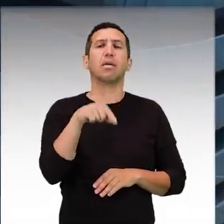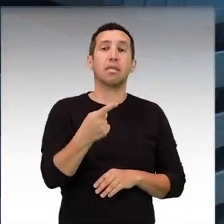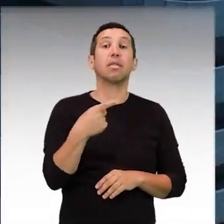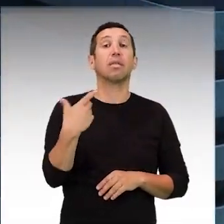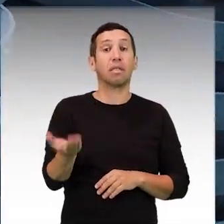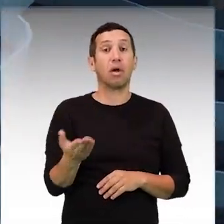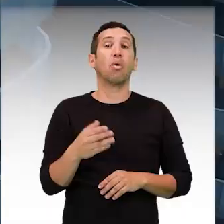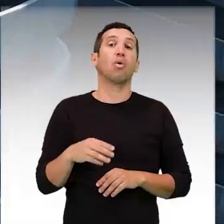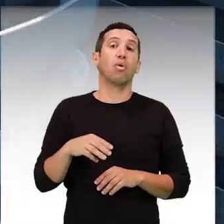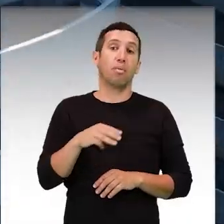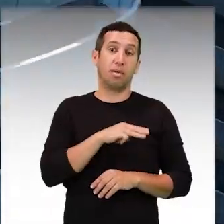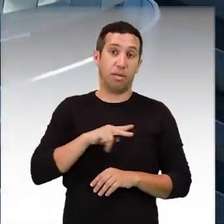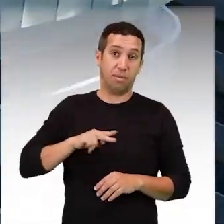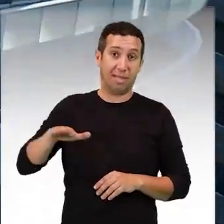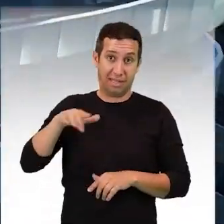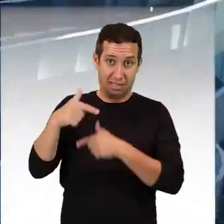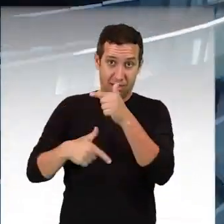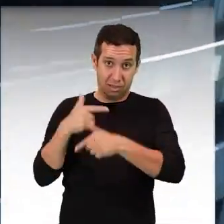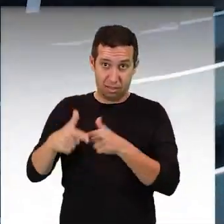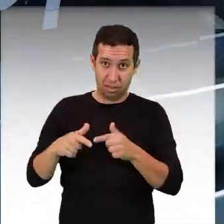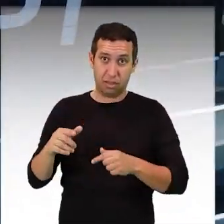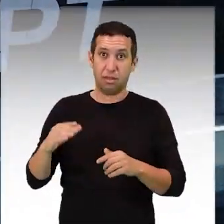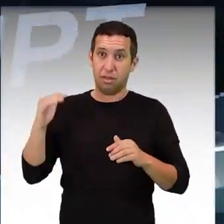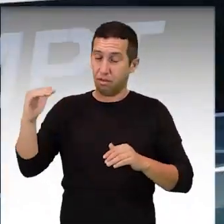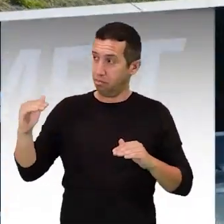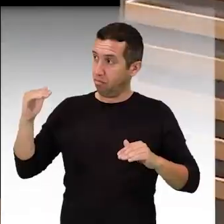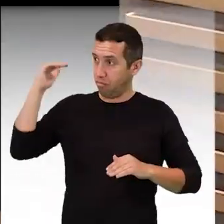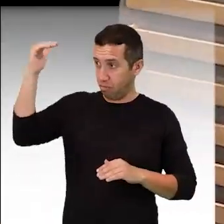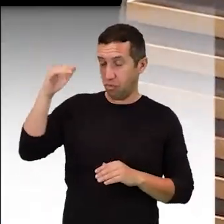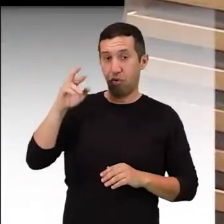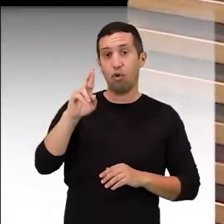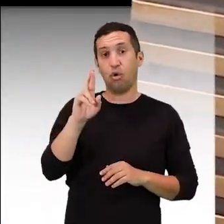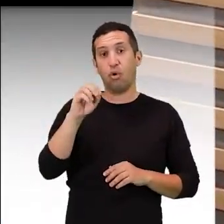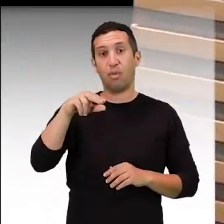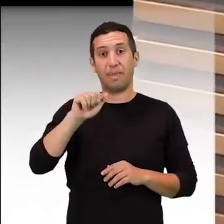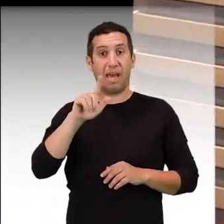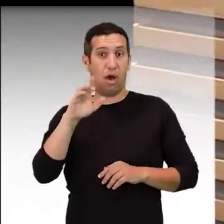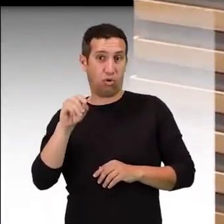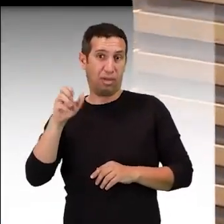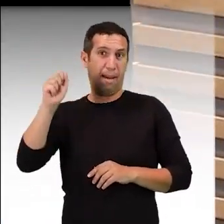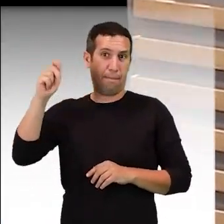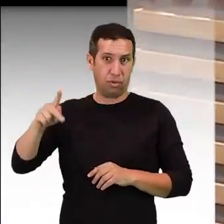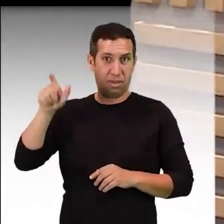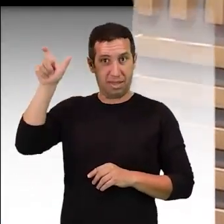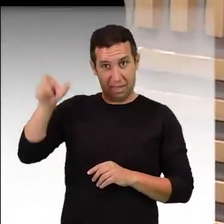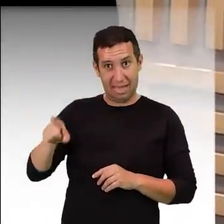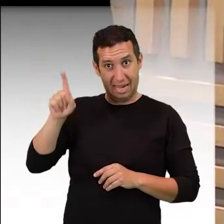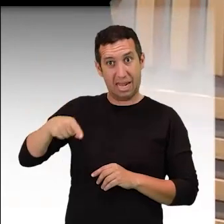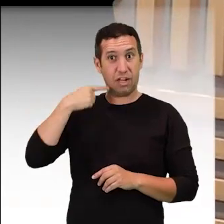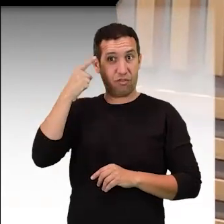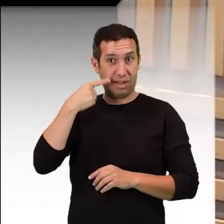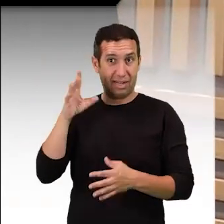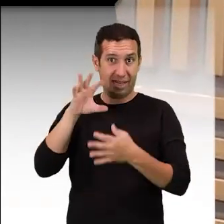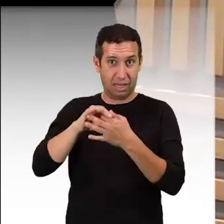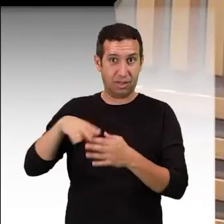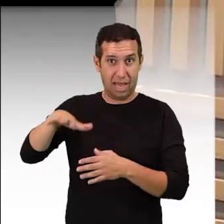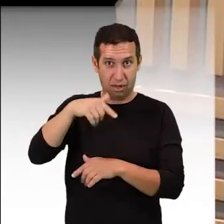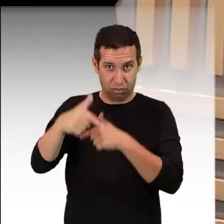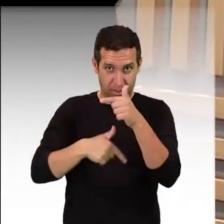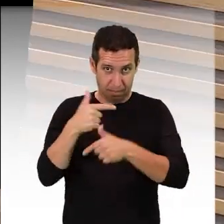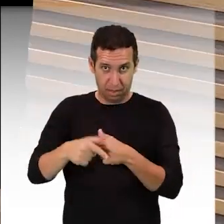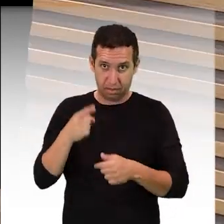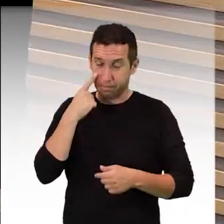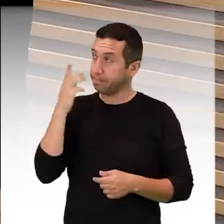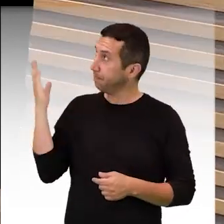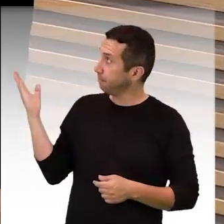Após 30 anos de atuação no Ministério Público do Trabalho, o subprocurador-geral do Trabalho aposentado, Ronaldo Fleury, hoje atua